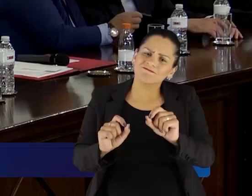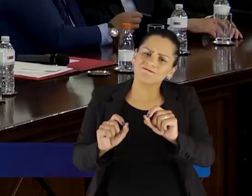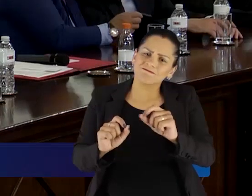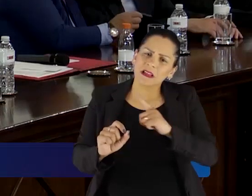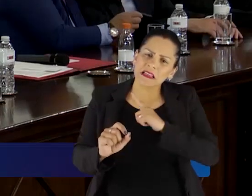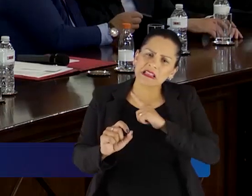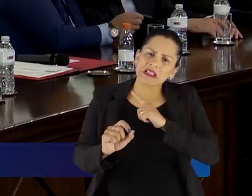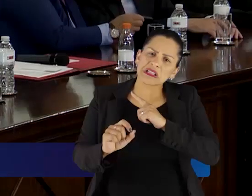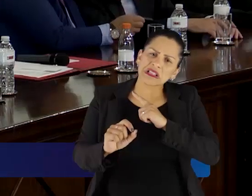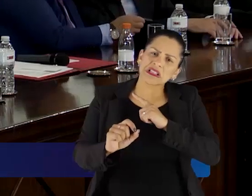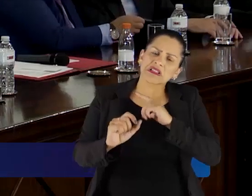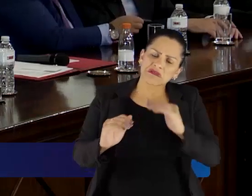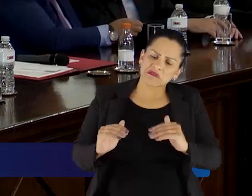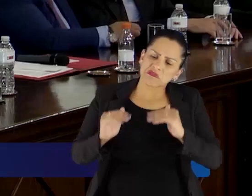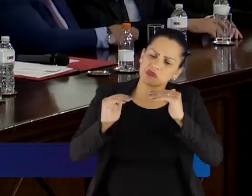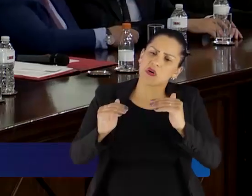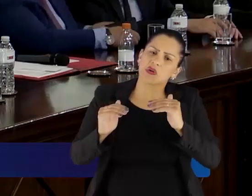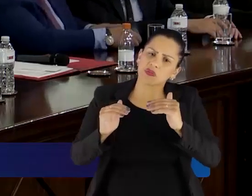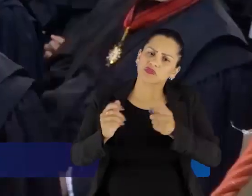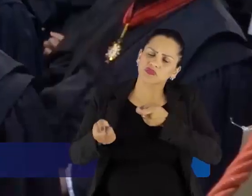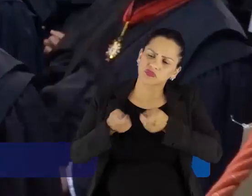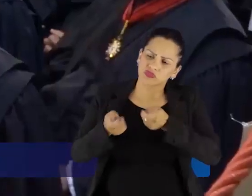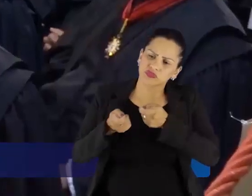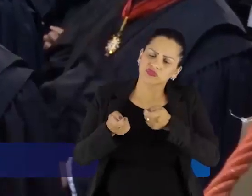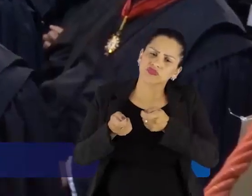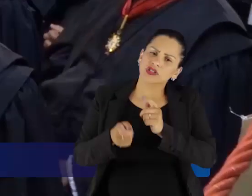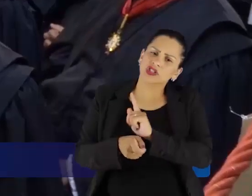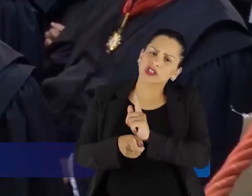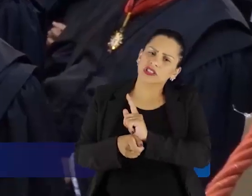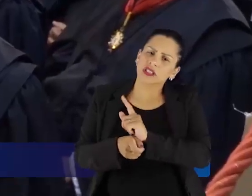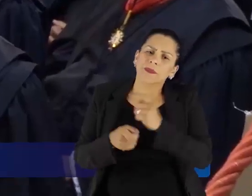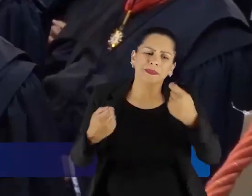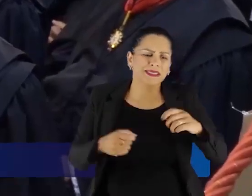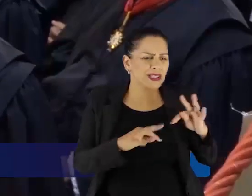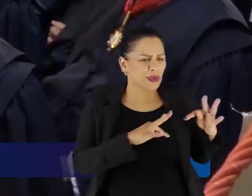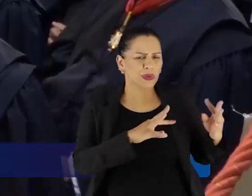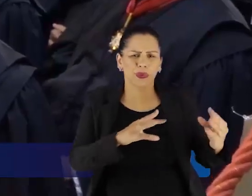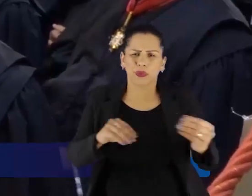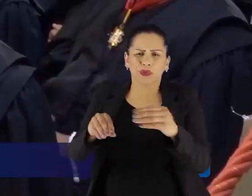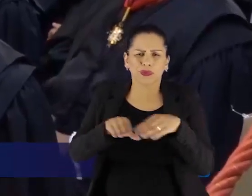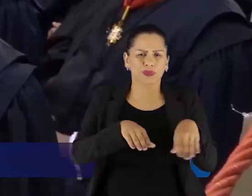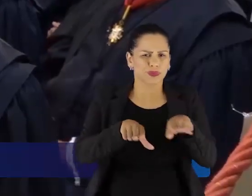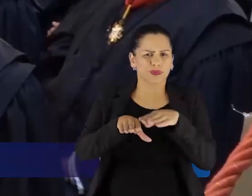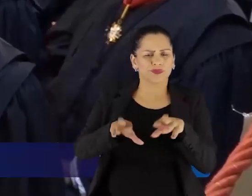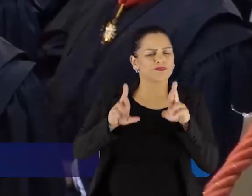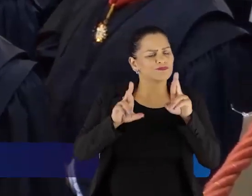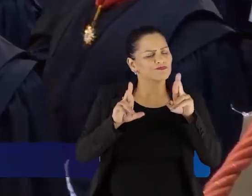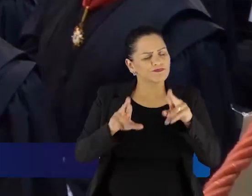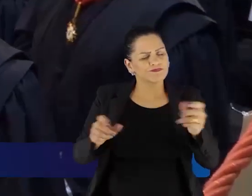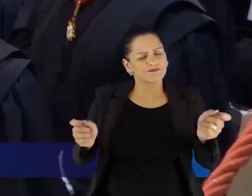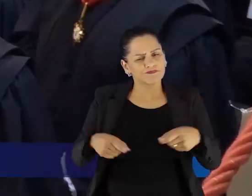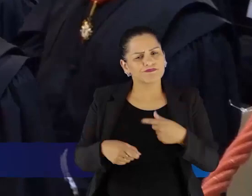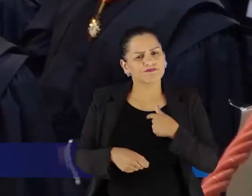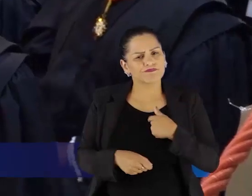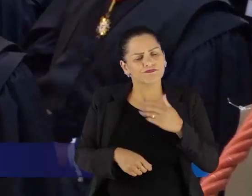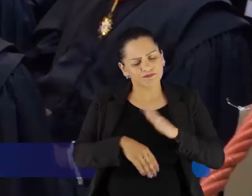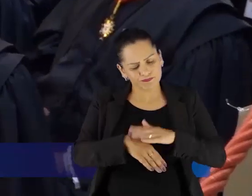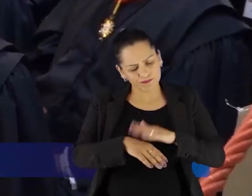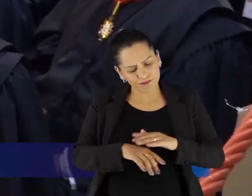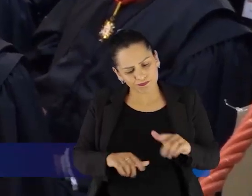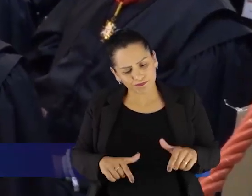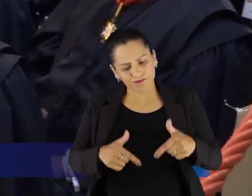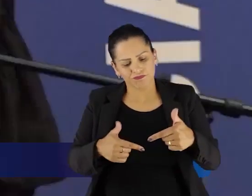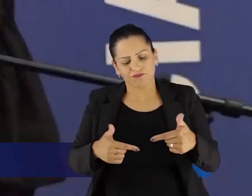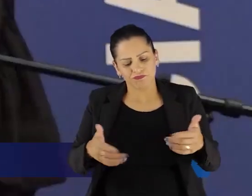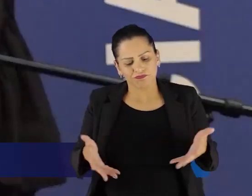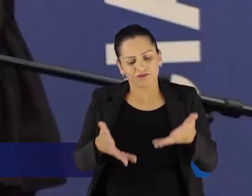gestão de um tribunal da magnitude do nosso depende da colaboração de todos Espero portanto poder contribuir para